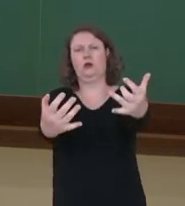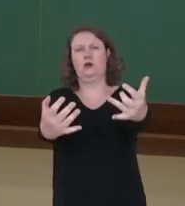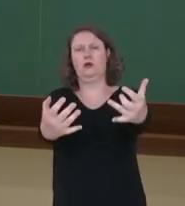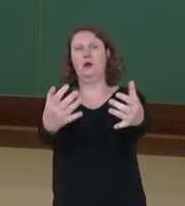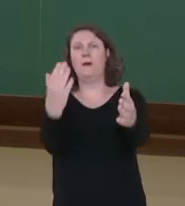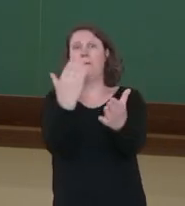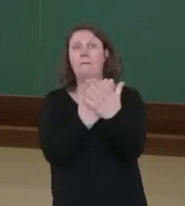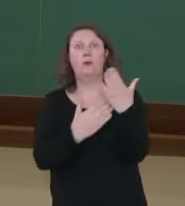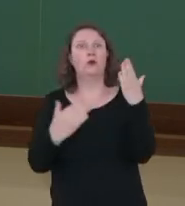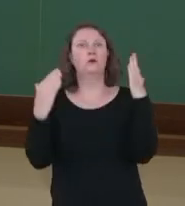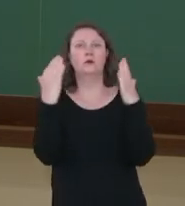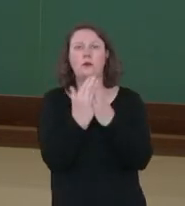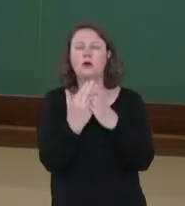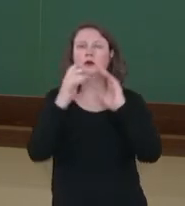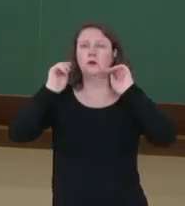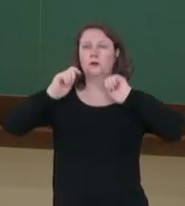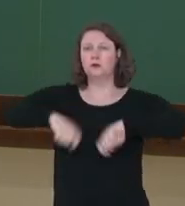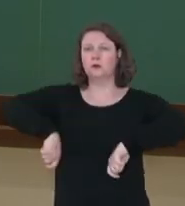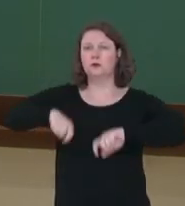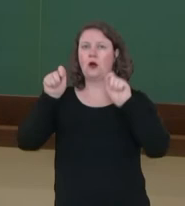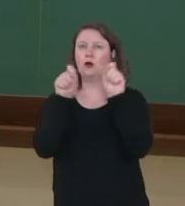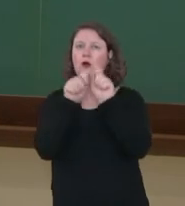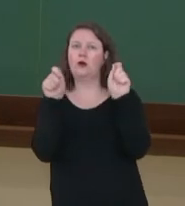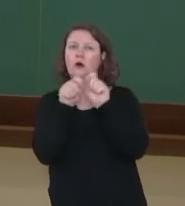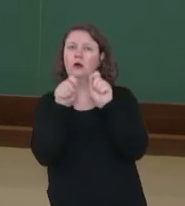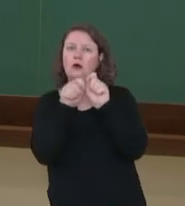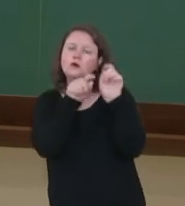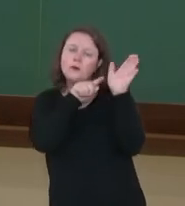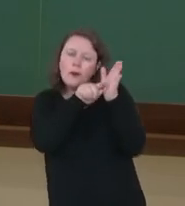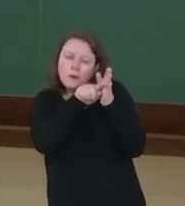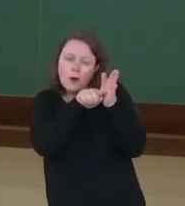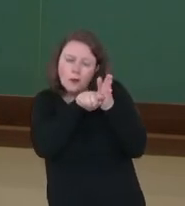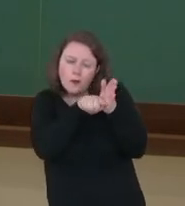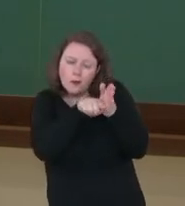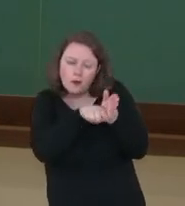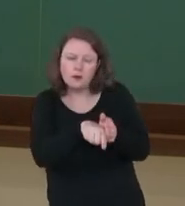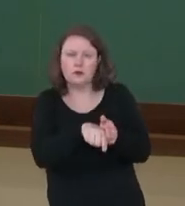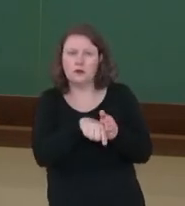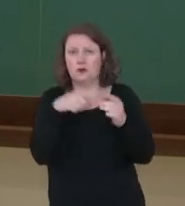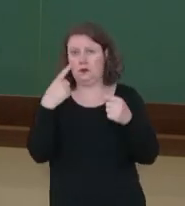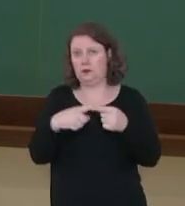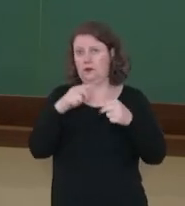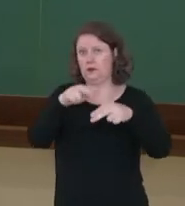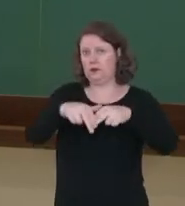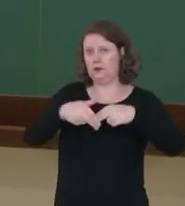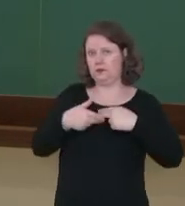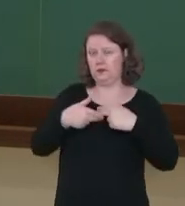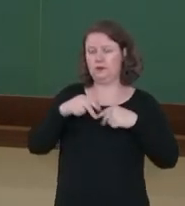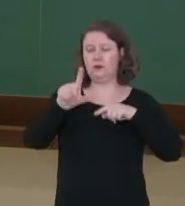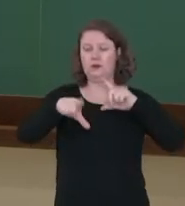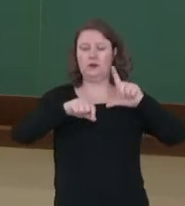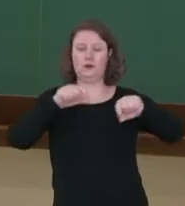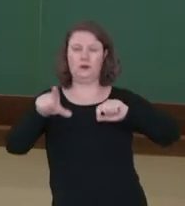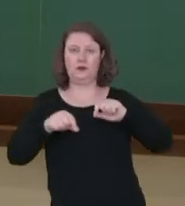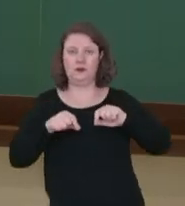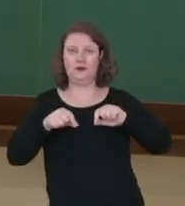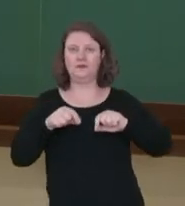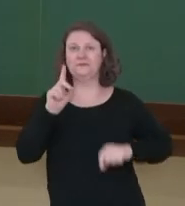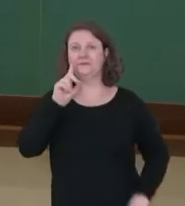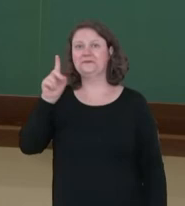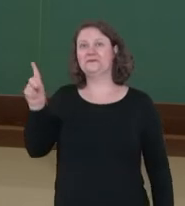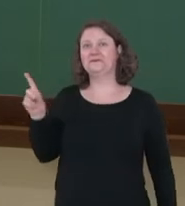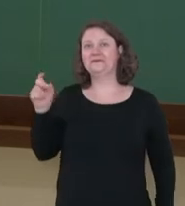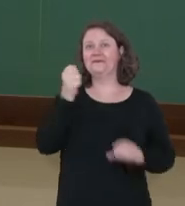ele conseguia fazer então todo o estudo dele. Então, é por isso que foi escolhido as ervilhas, por